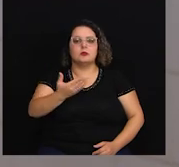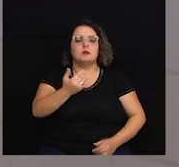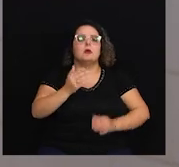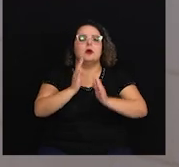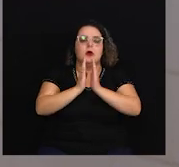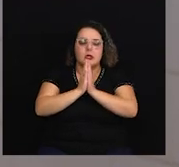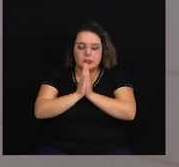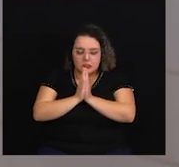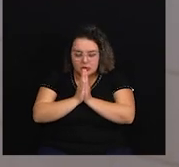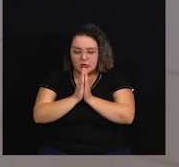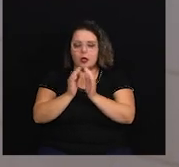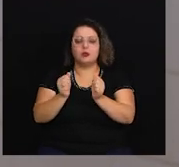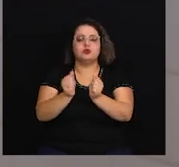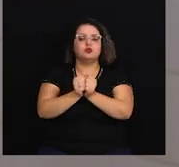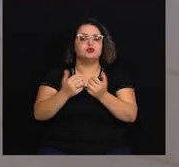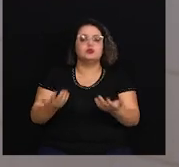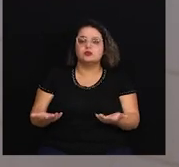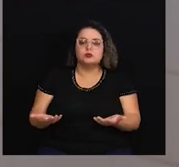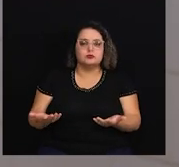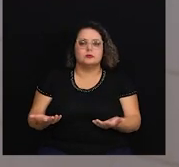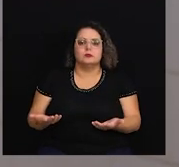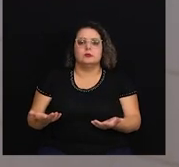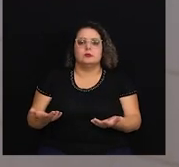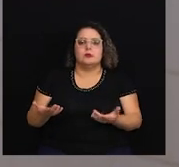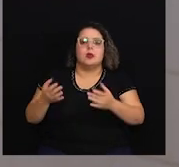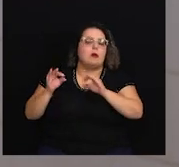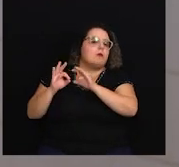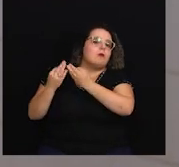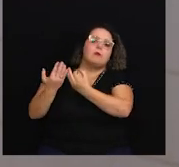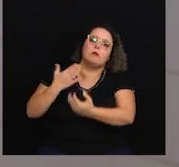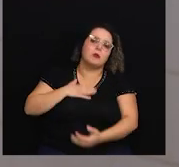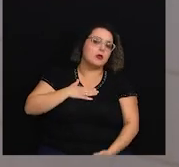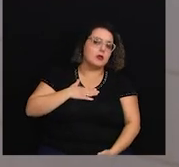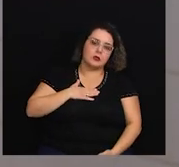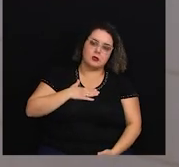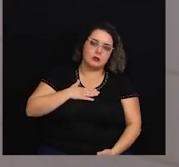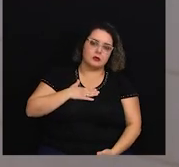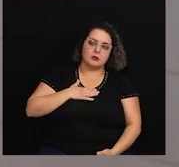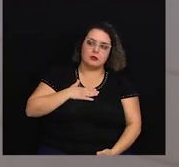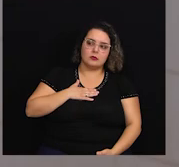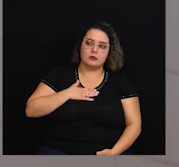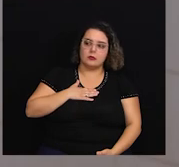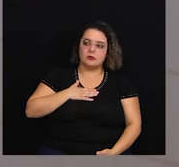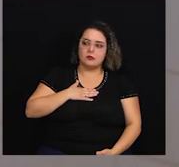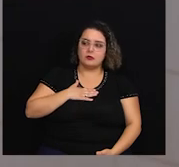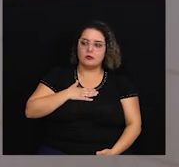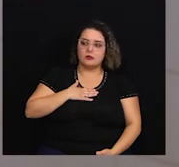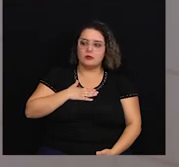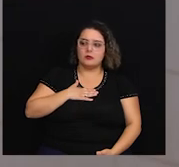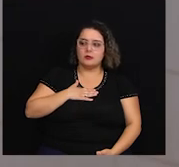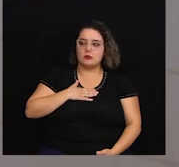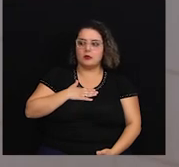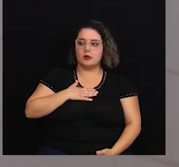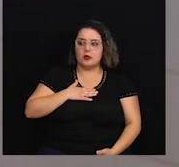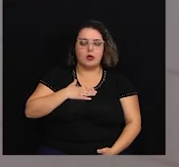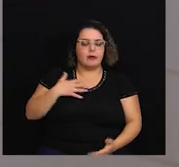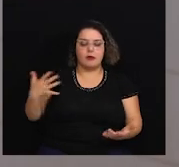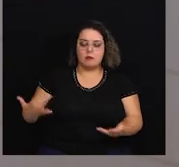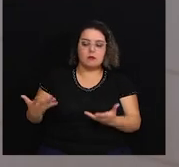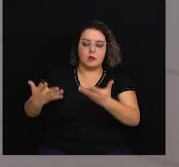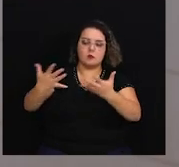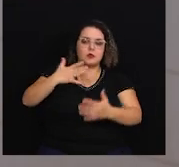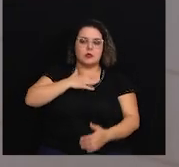junto e tal então é assim eles são o meu são grandes baixo no meu combustível